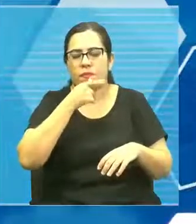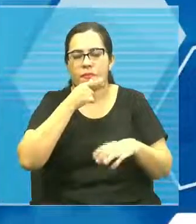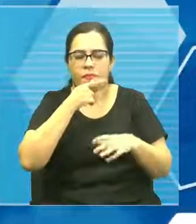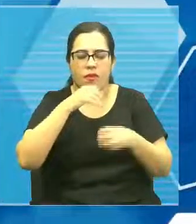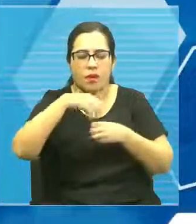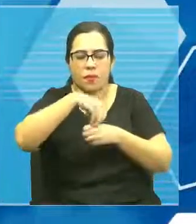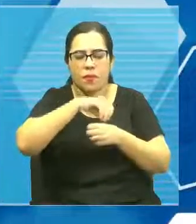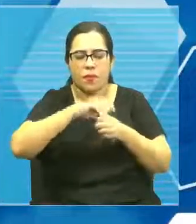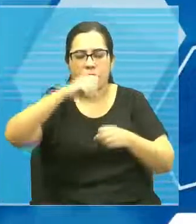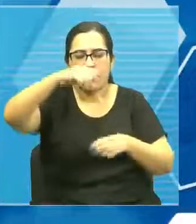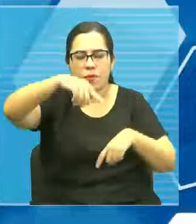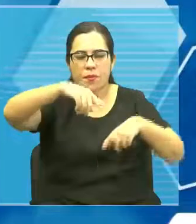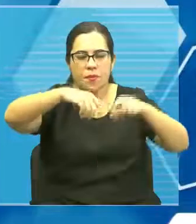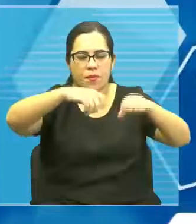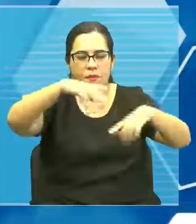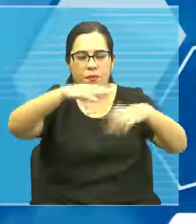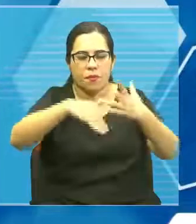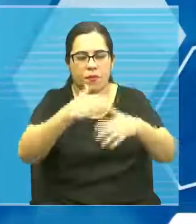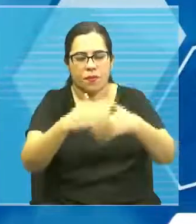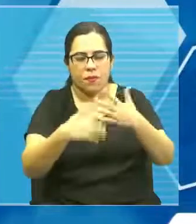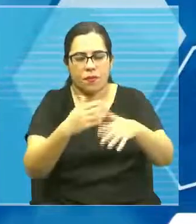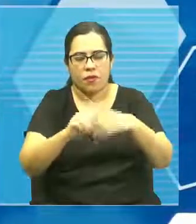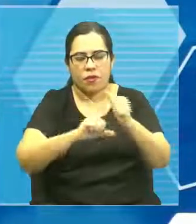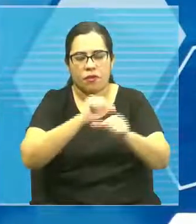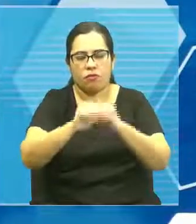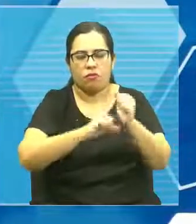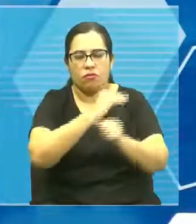gotinha de água vai aquecer o suficiente e vai